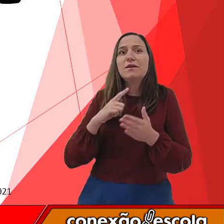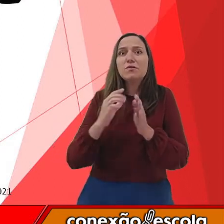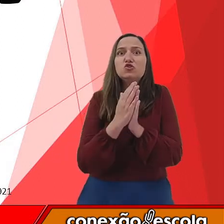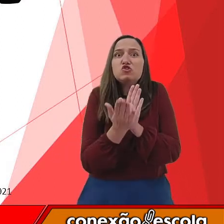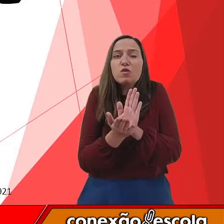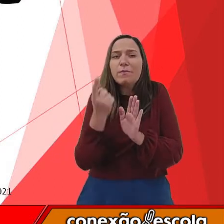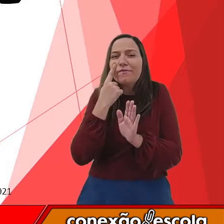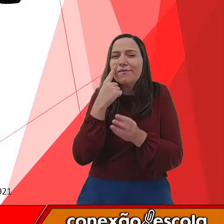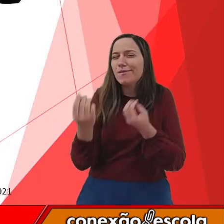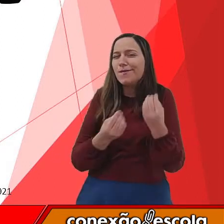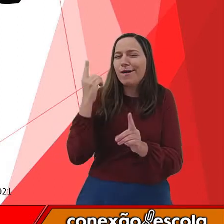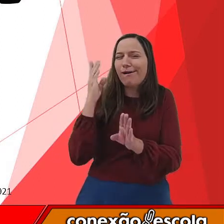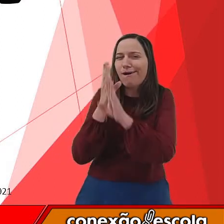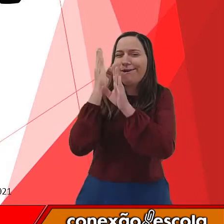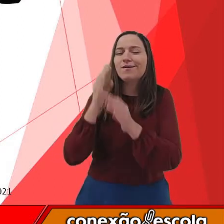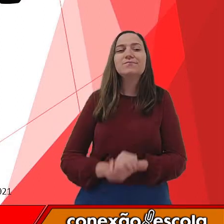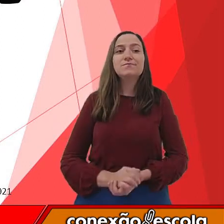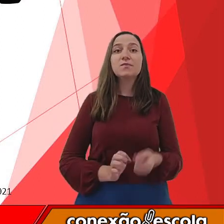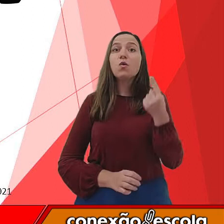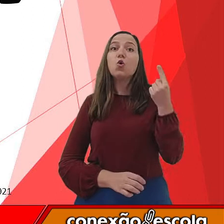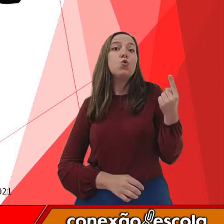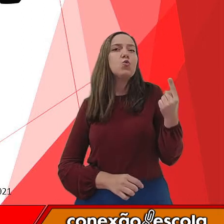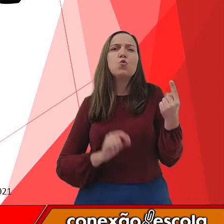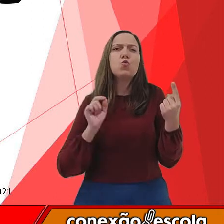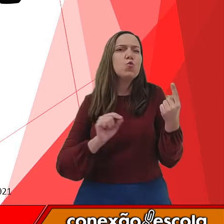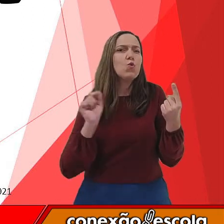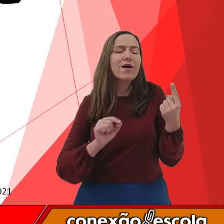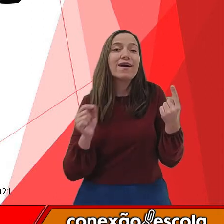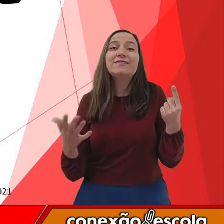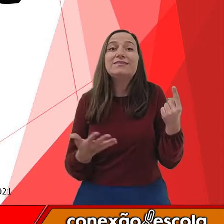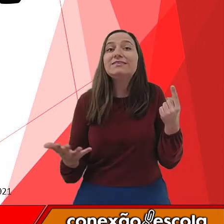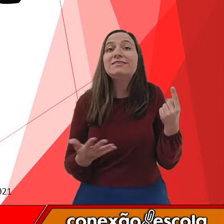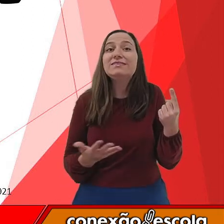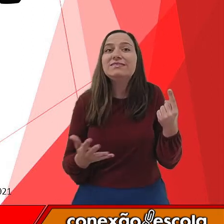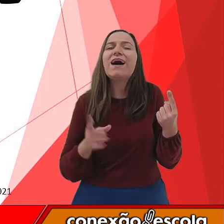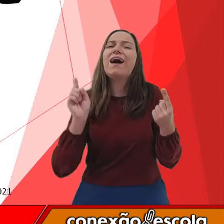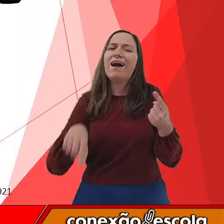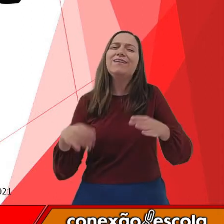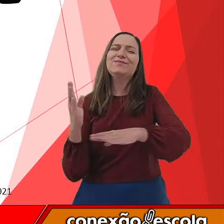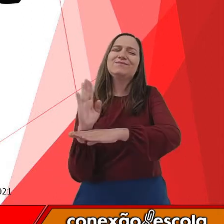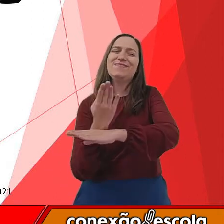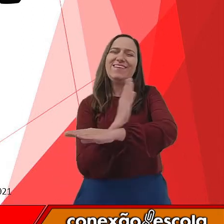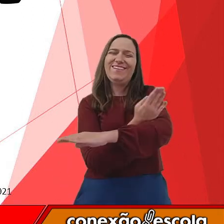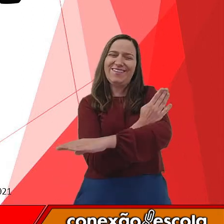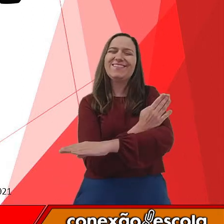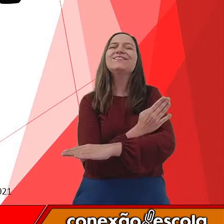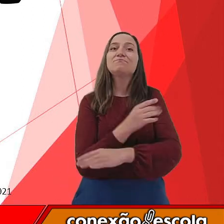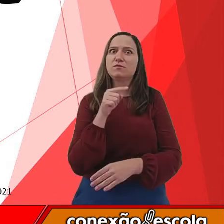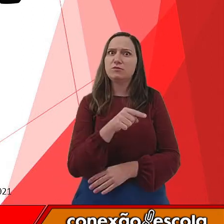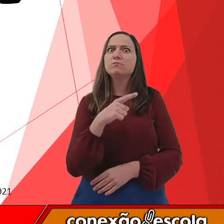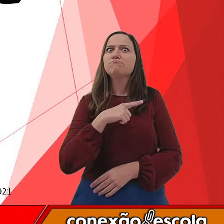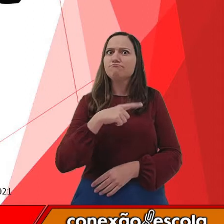Vamos começar? O número 1 é representado pelo tubarão branco, que é o